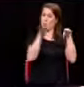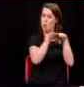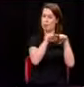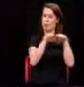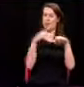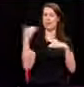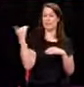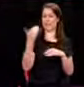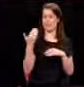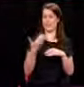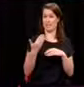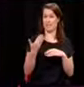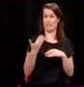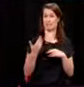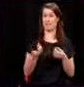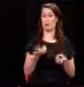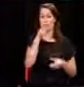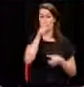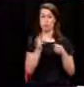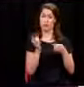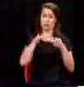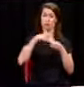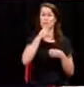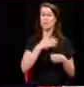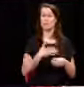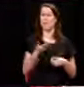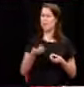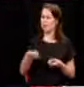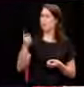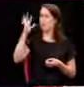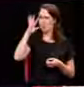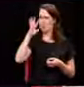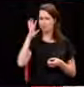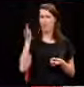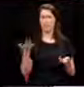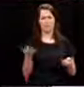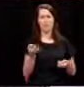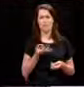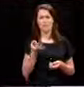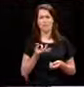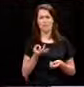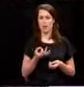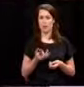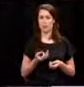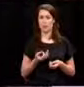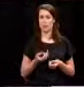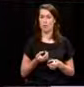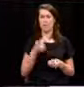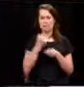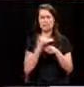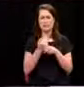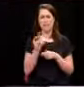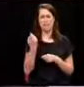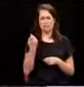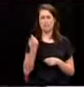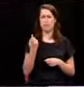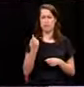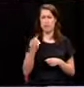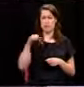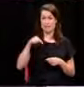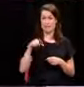os adeptos do Benfica. Boa tarde, Ricardo. Sem dúvida, era um serviço que faltava, de facto, à